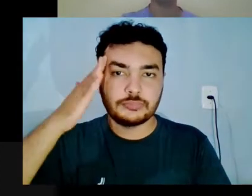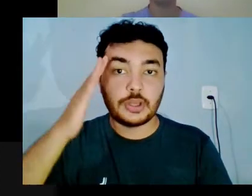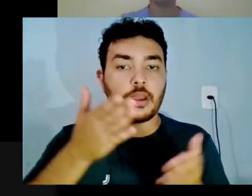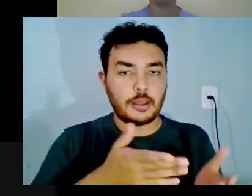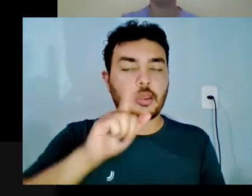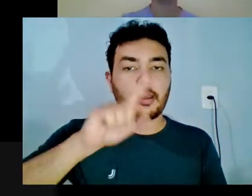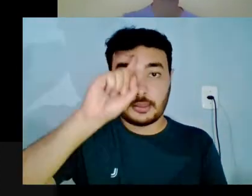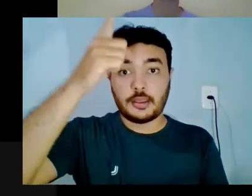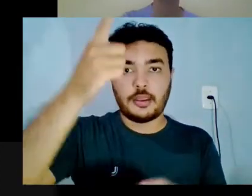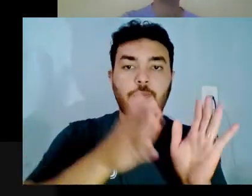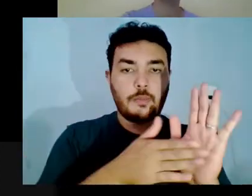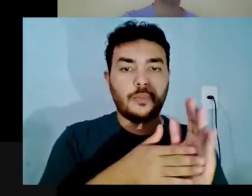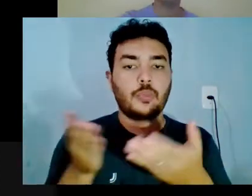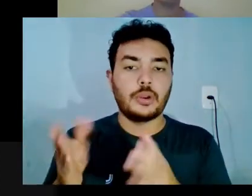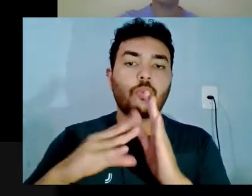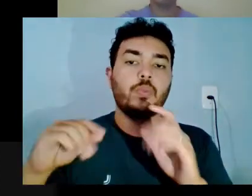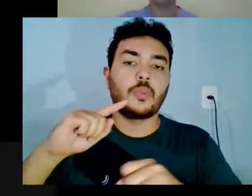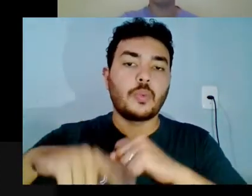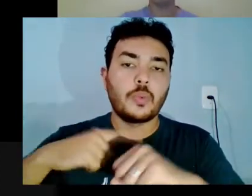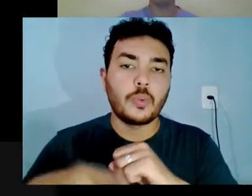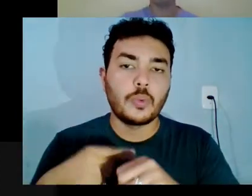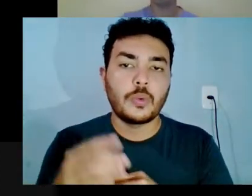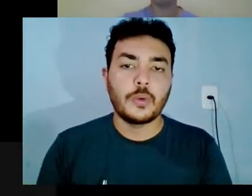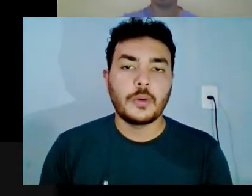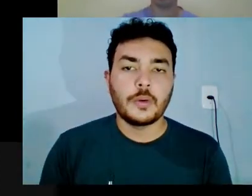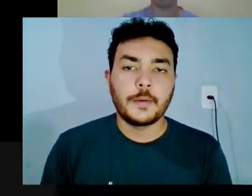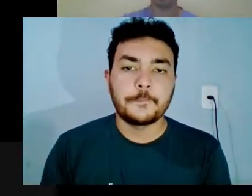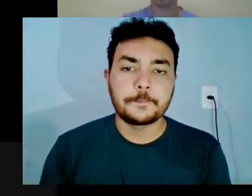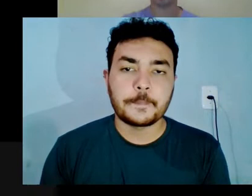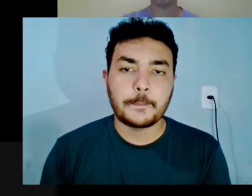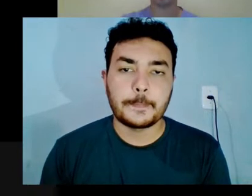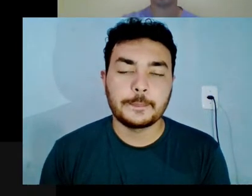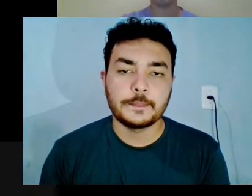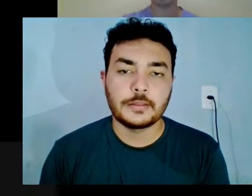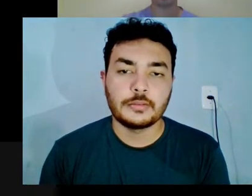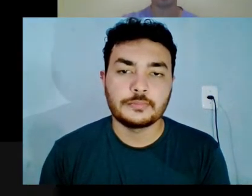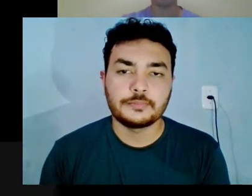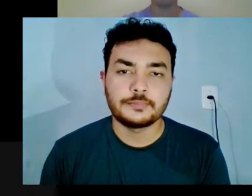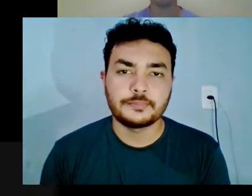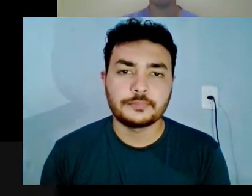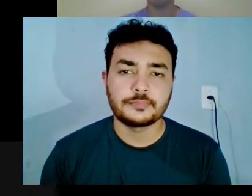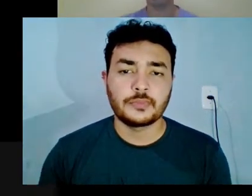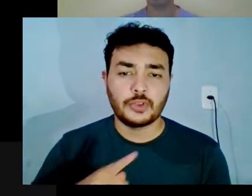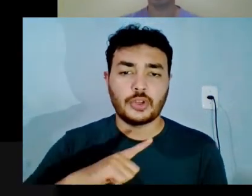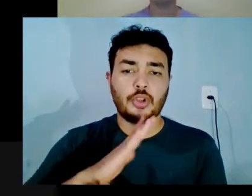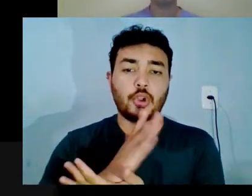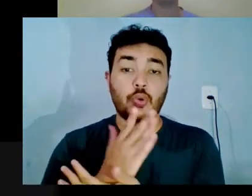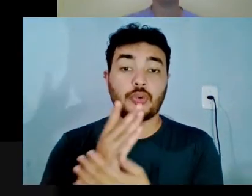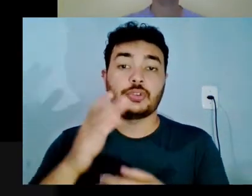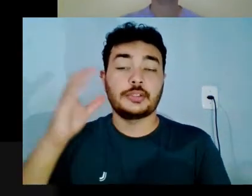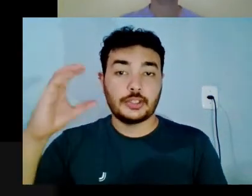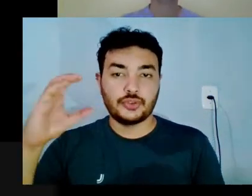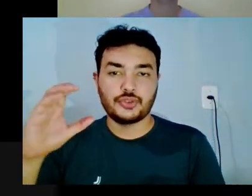ele no modelo atômico. Com esses cientistas, com London e me fugiu o nome do outro aqui agora.